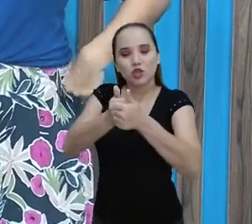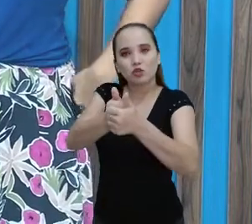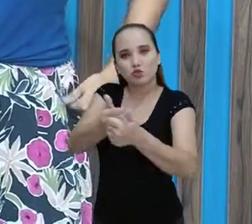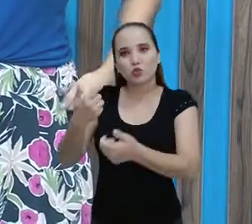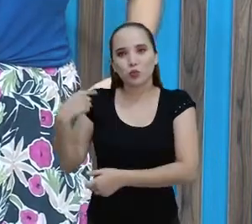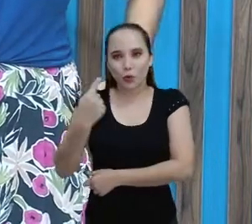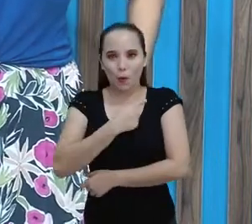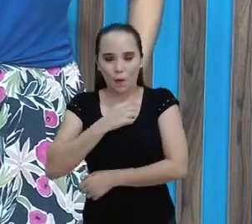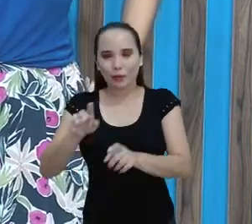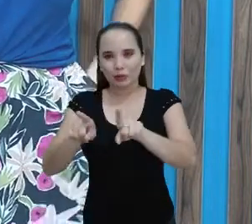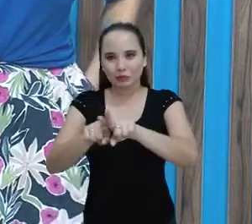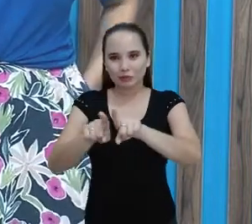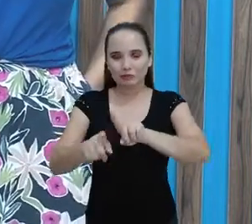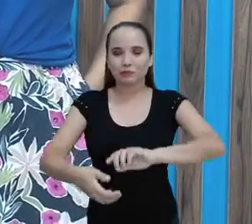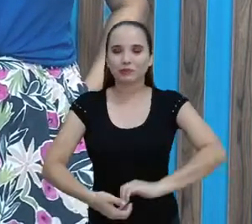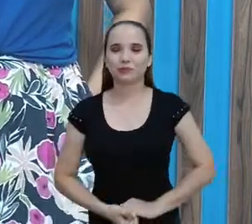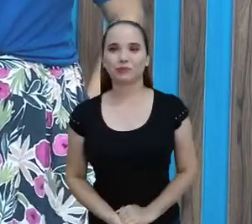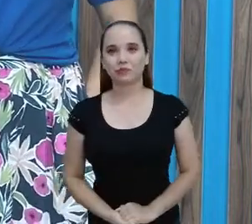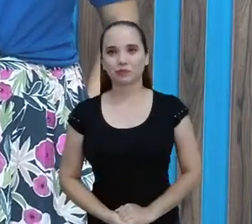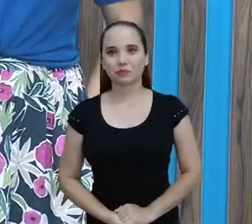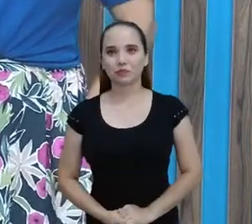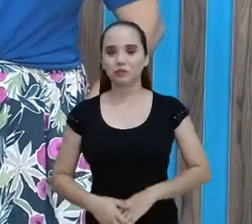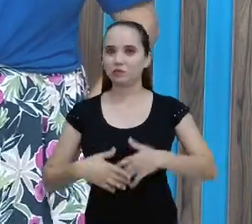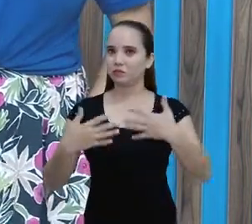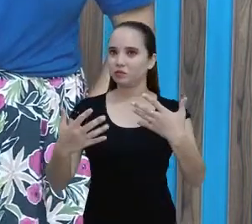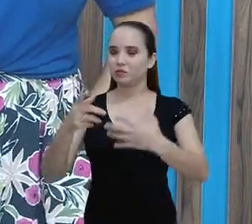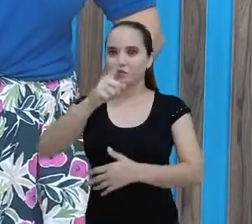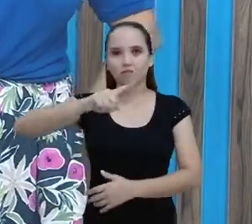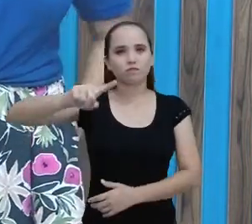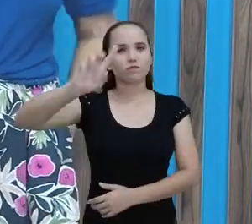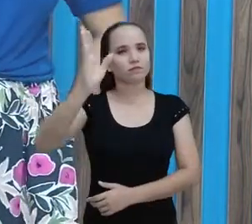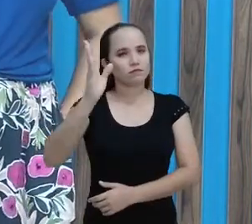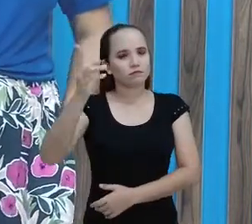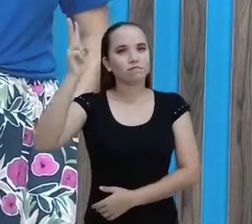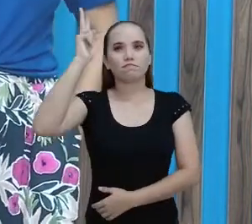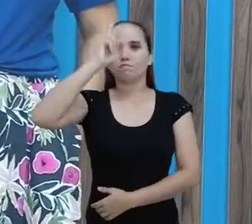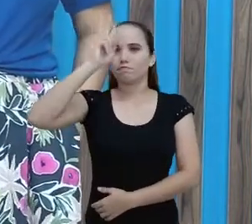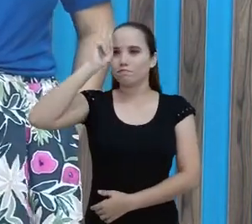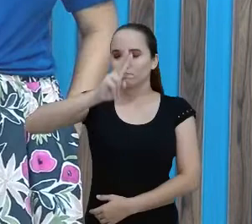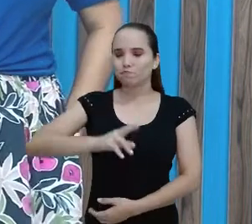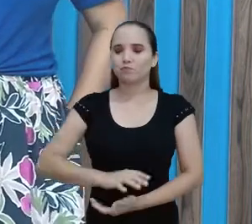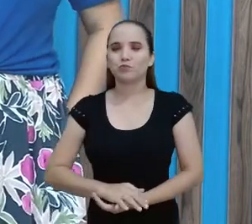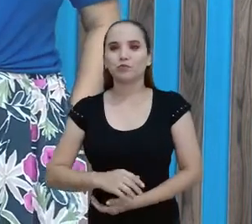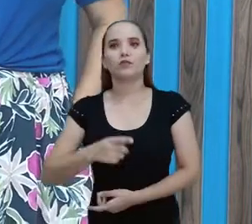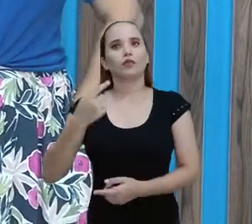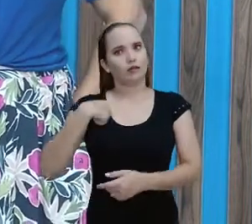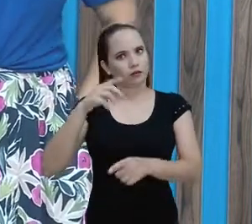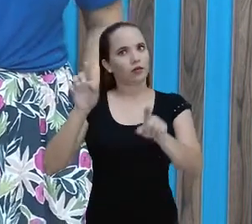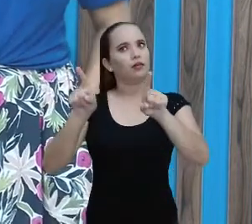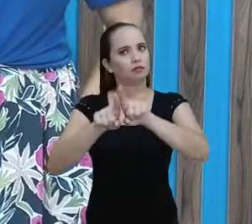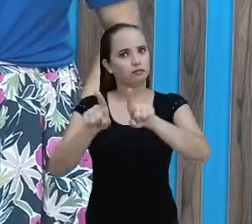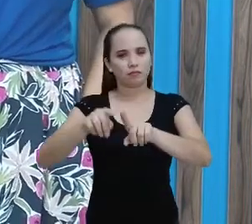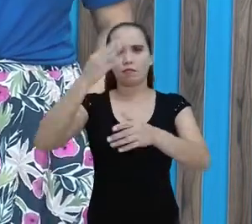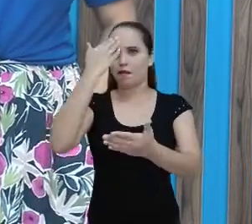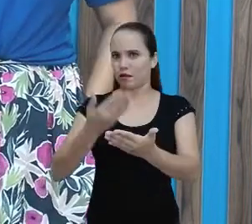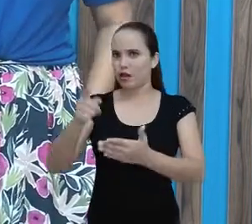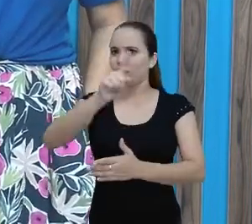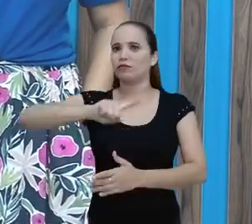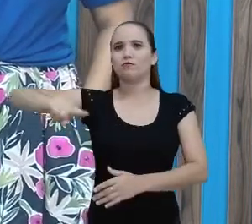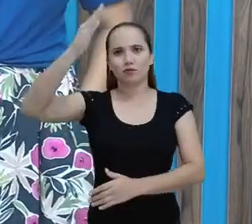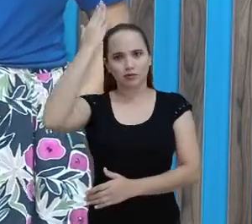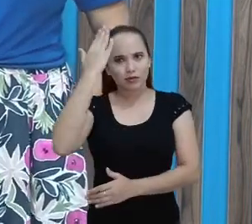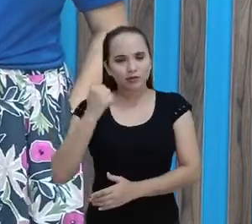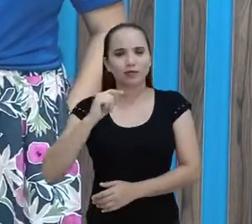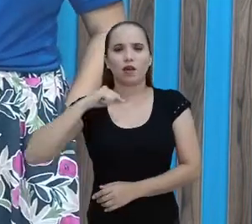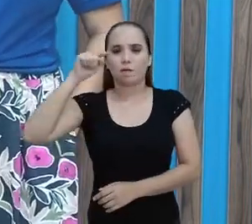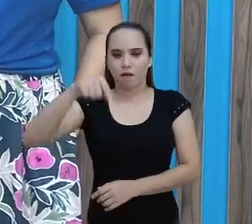aula, certo? Como vocês lembram e como vocês sabem, eu espero, nossas aulas estão todas no